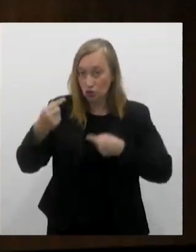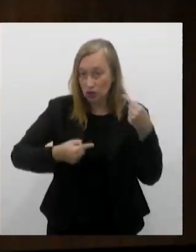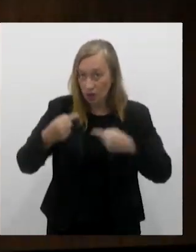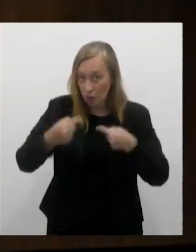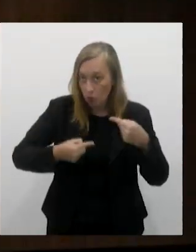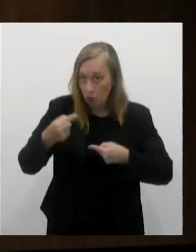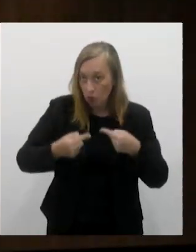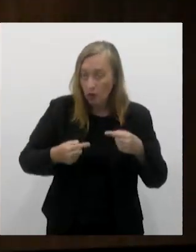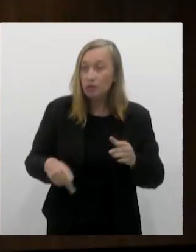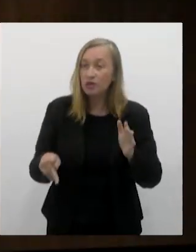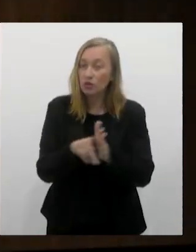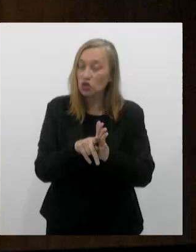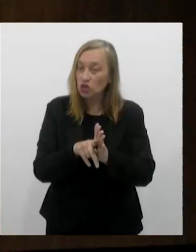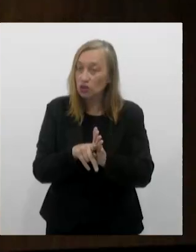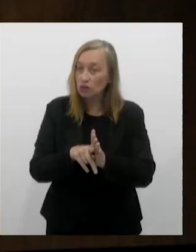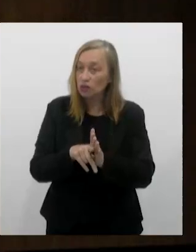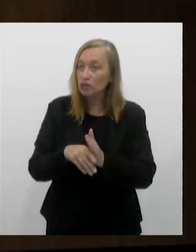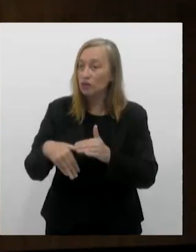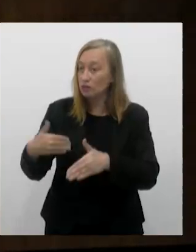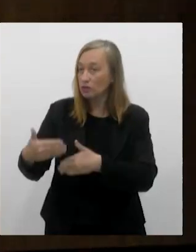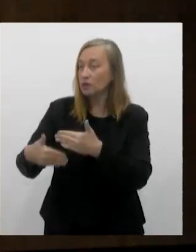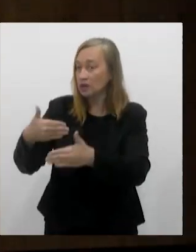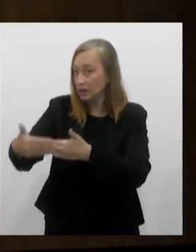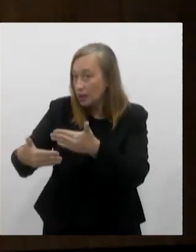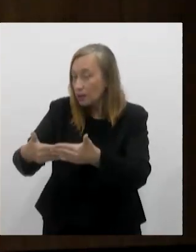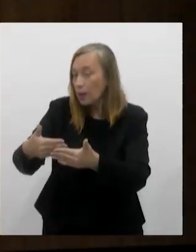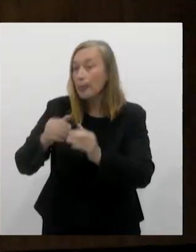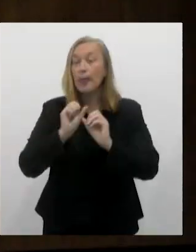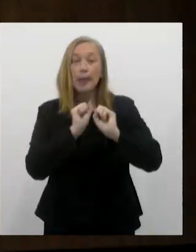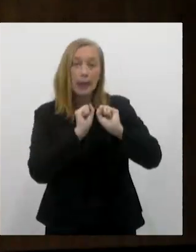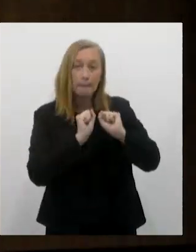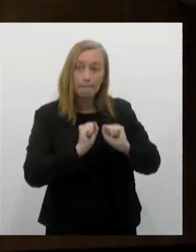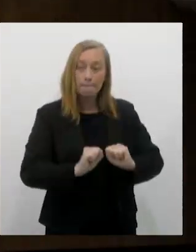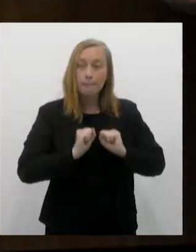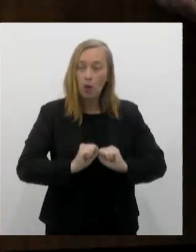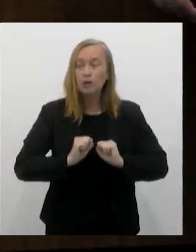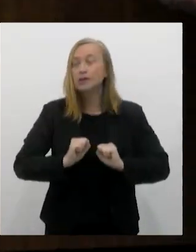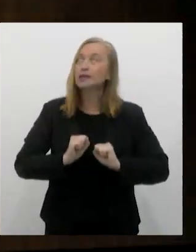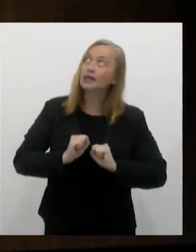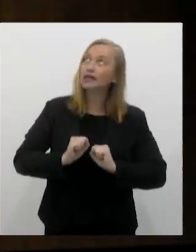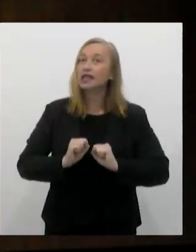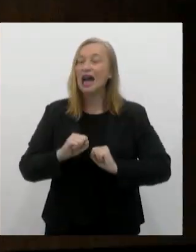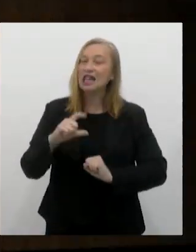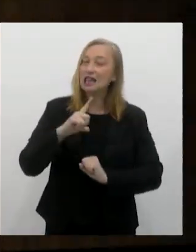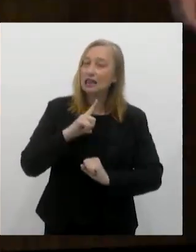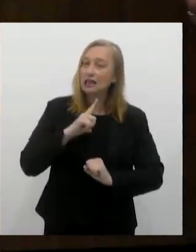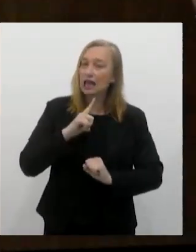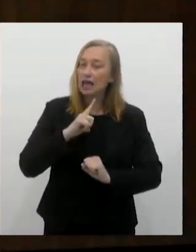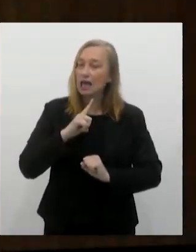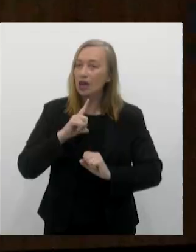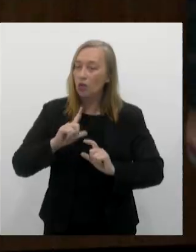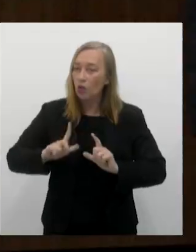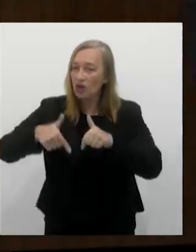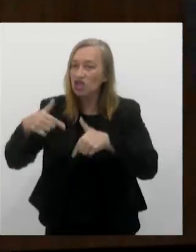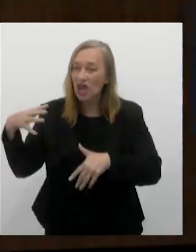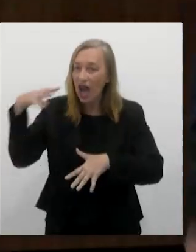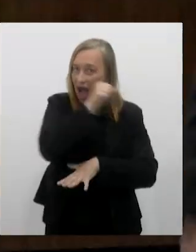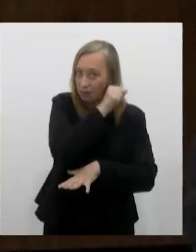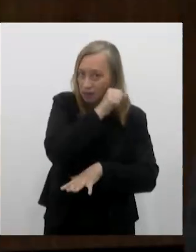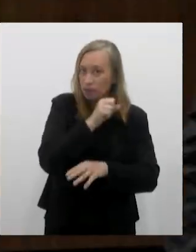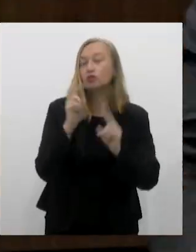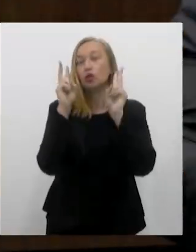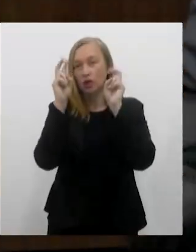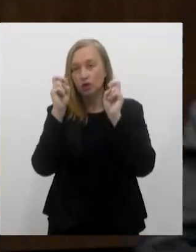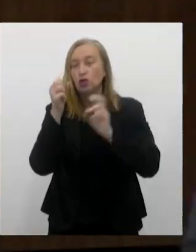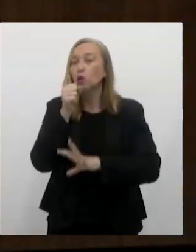esse projeto avançar, né? Para que a gente possa ter uma tramitação mais rápida, dada a urgência.